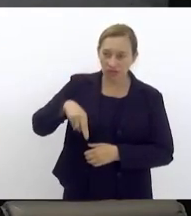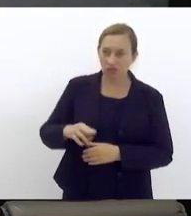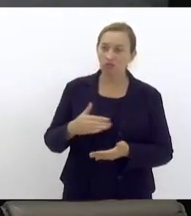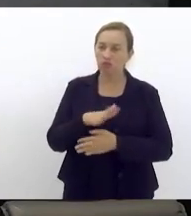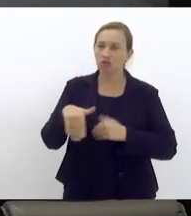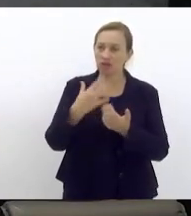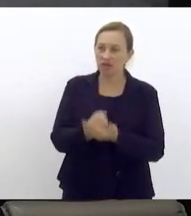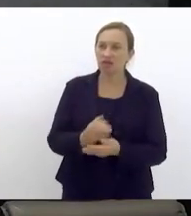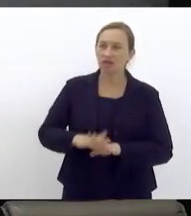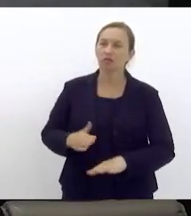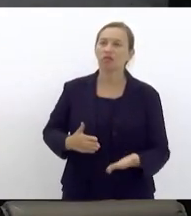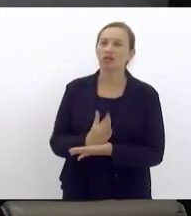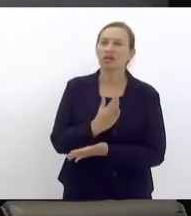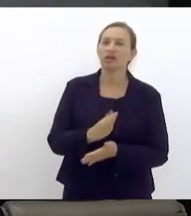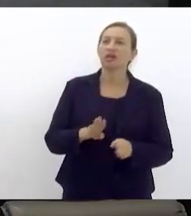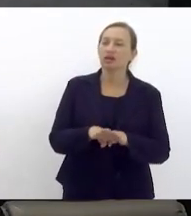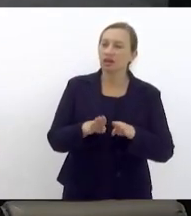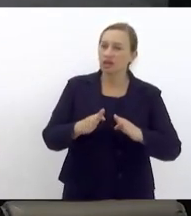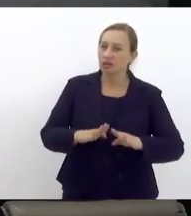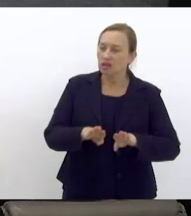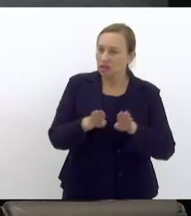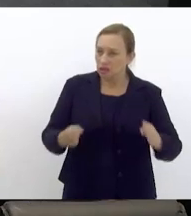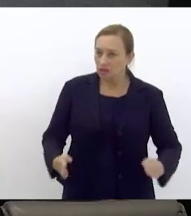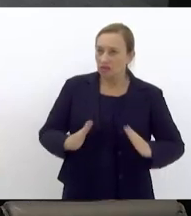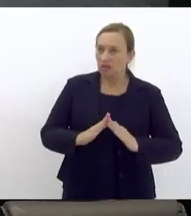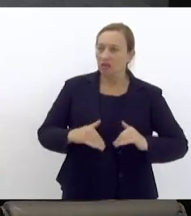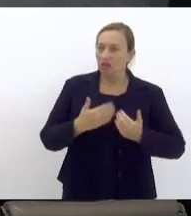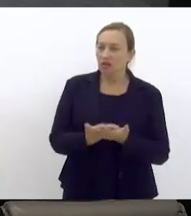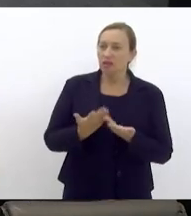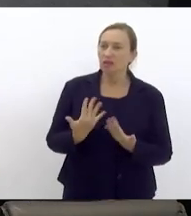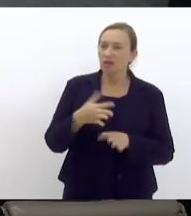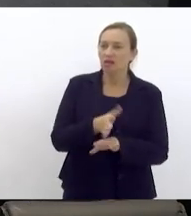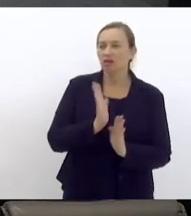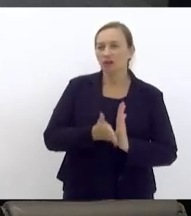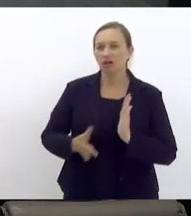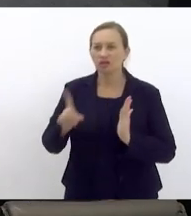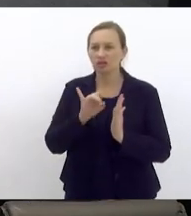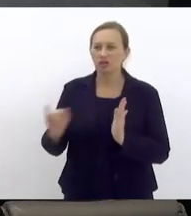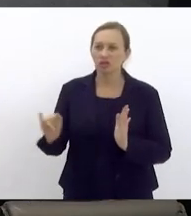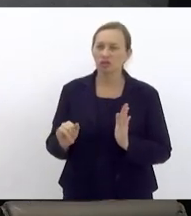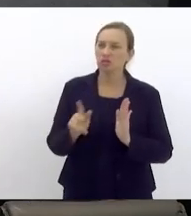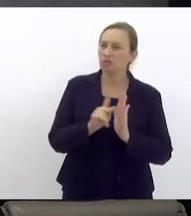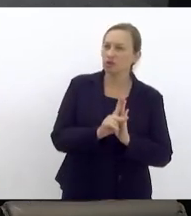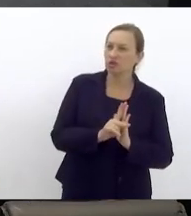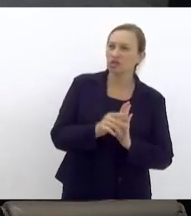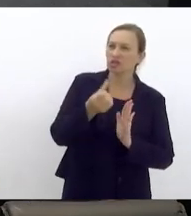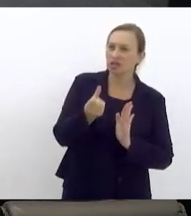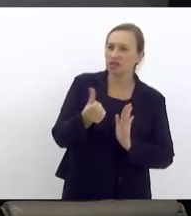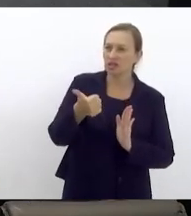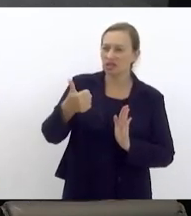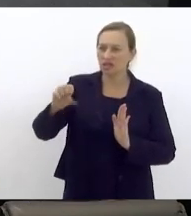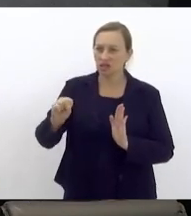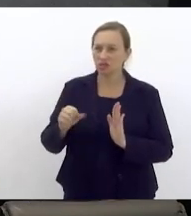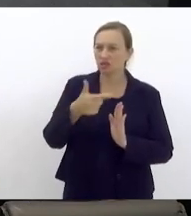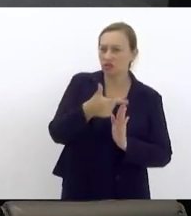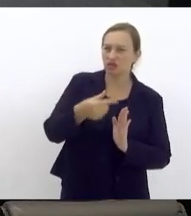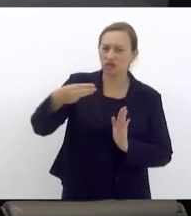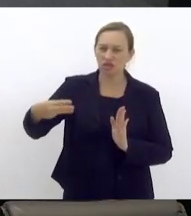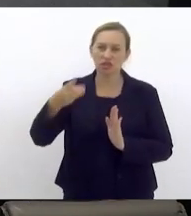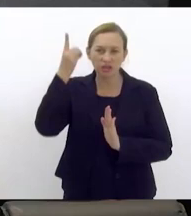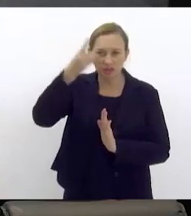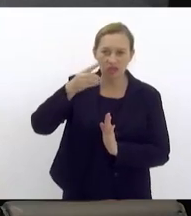Como estão aprovado a sobre a mesa requerimento inclusão norde do dia do projeto 618 de 23